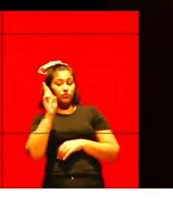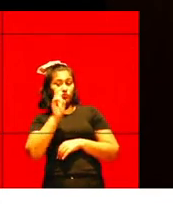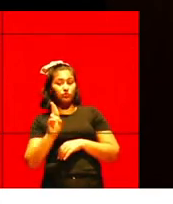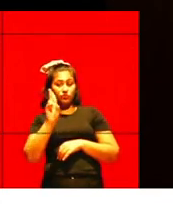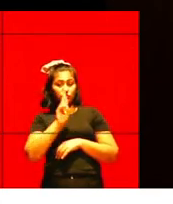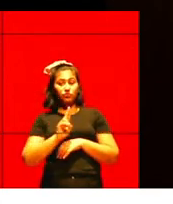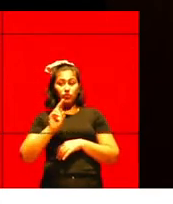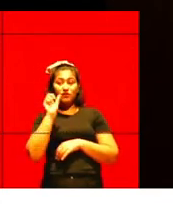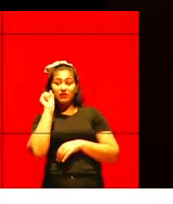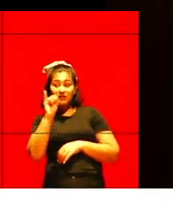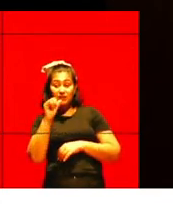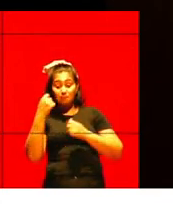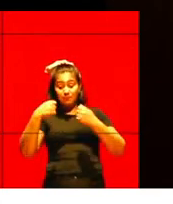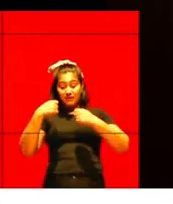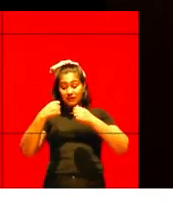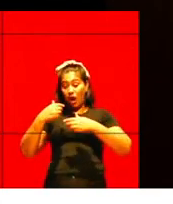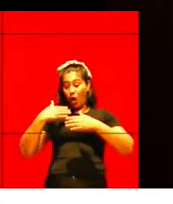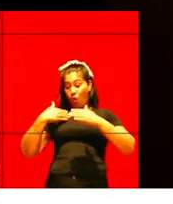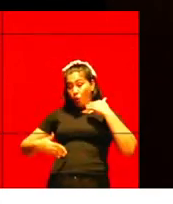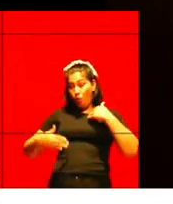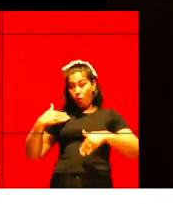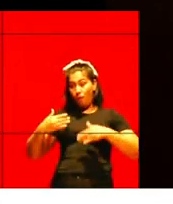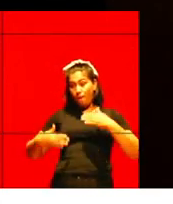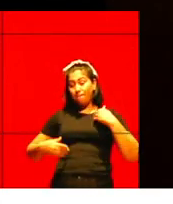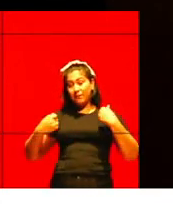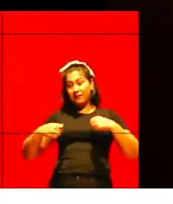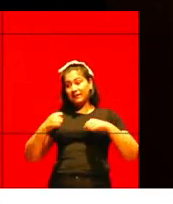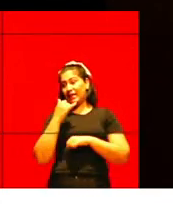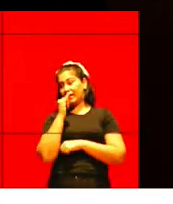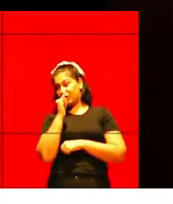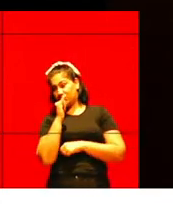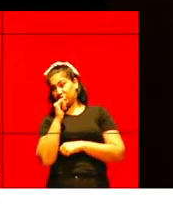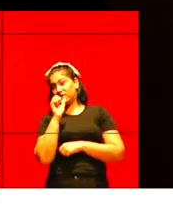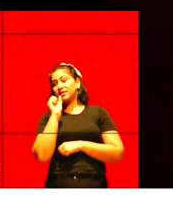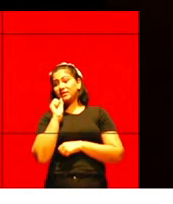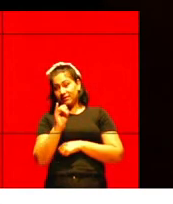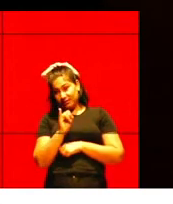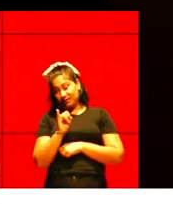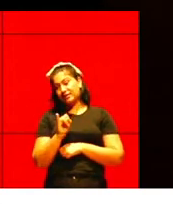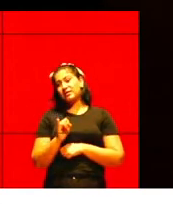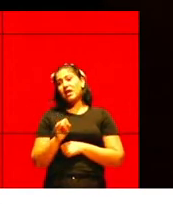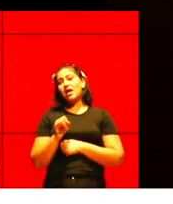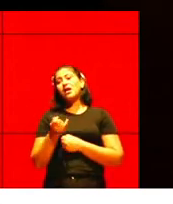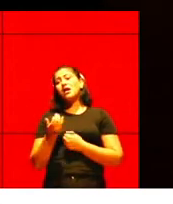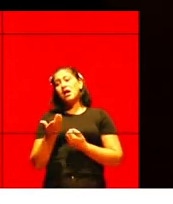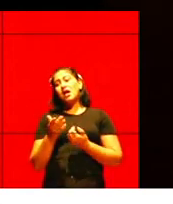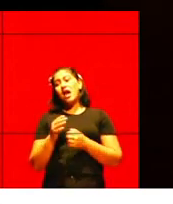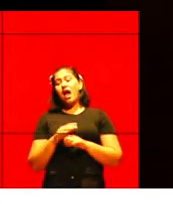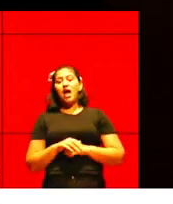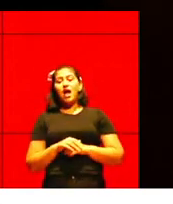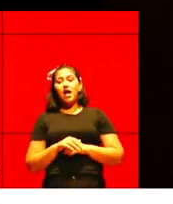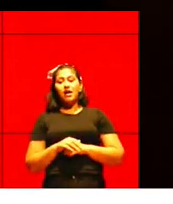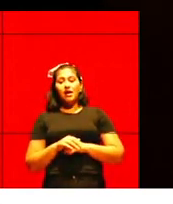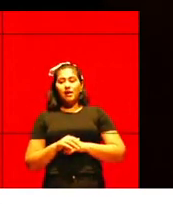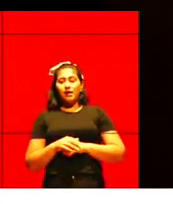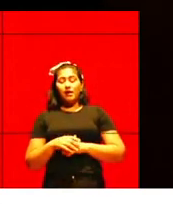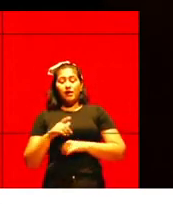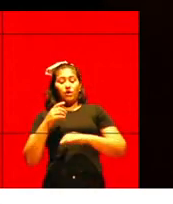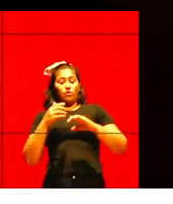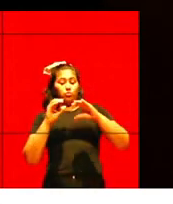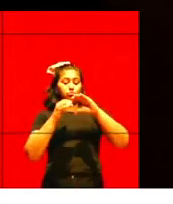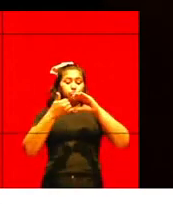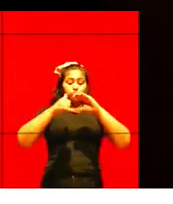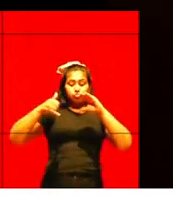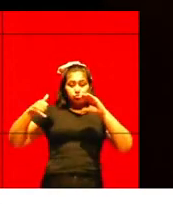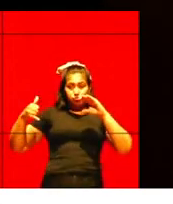planta precisa de energia. Então, por enquanto, a planta vai, ela não precisa de energia, ela vai produzindo os